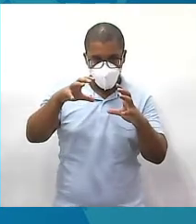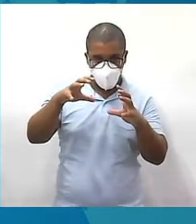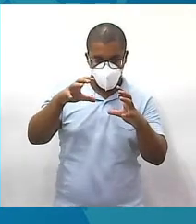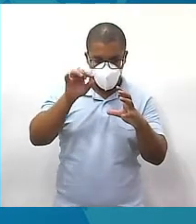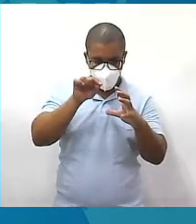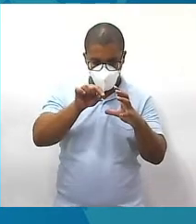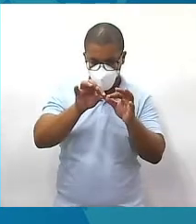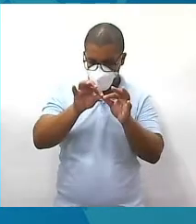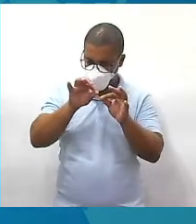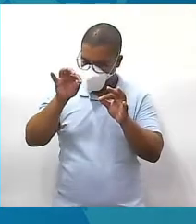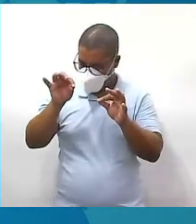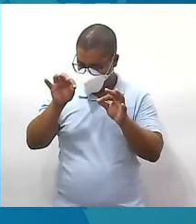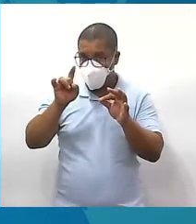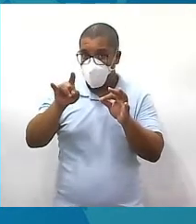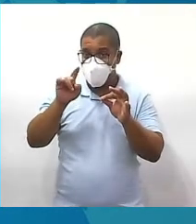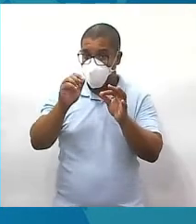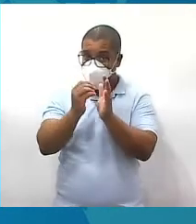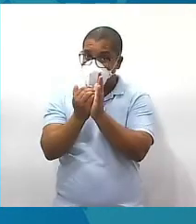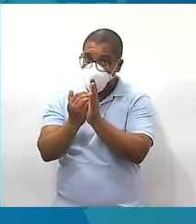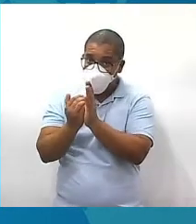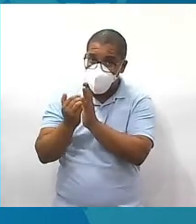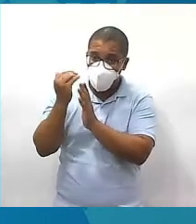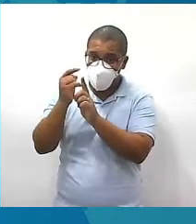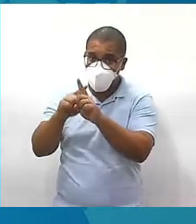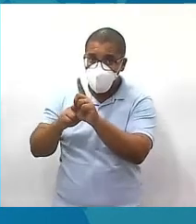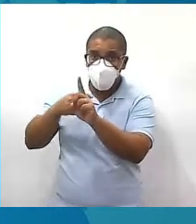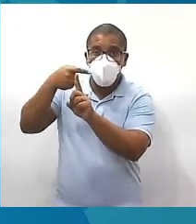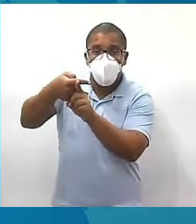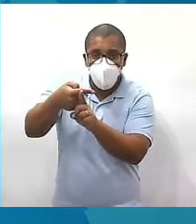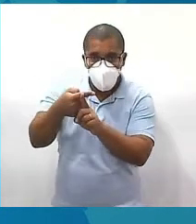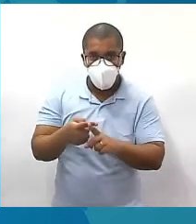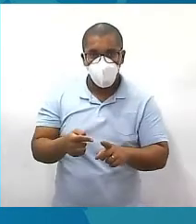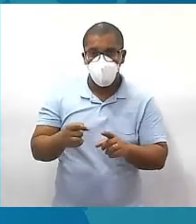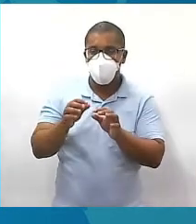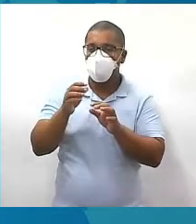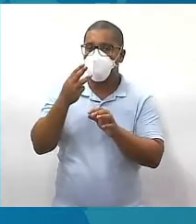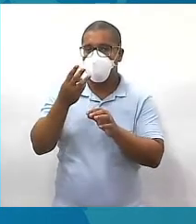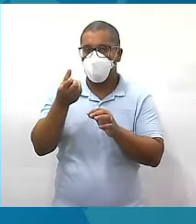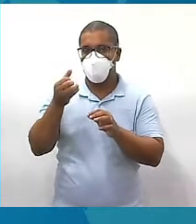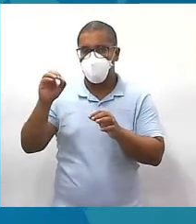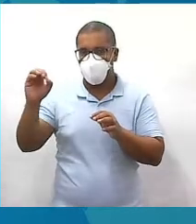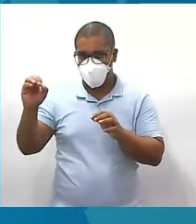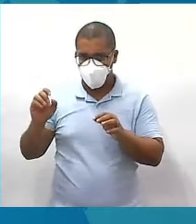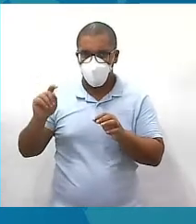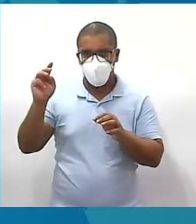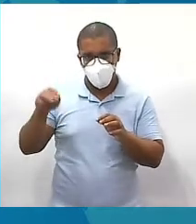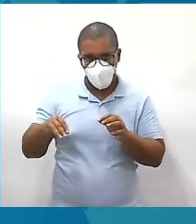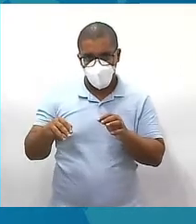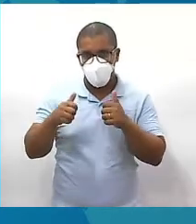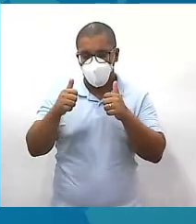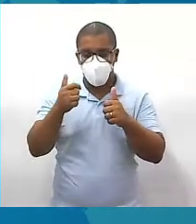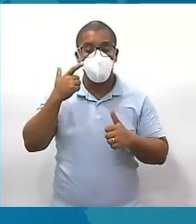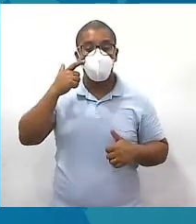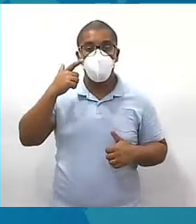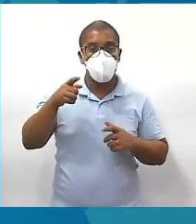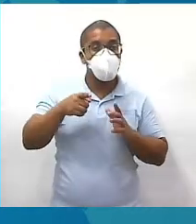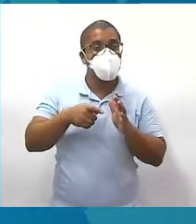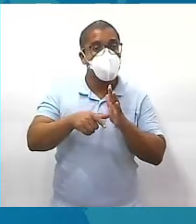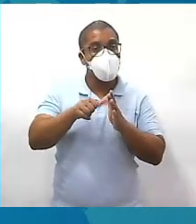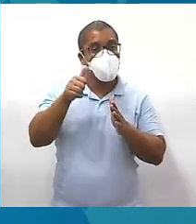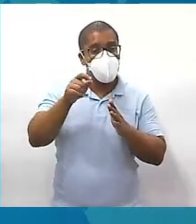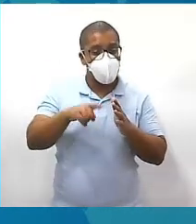fazer uma complementação. Presta atenção e segue a nossa resolução. Primeiro, a gente vai atribuir para o valor de